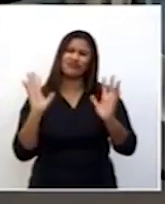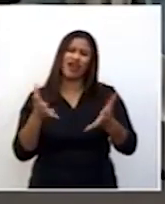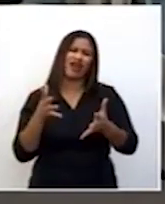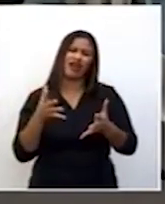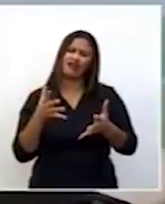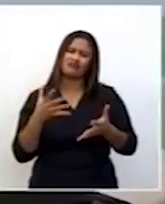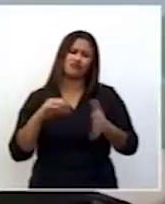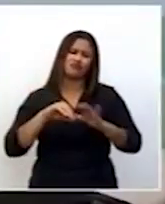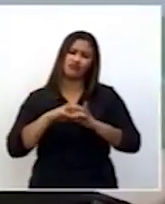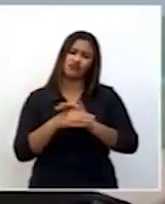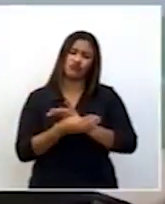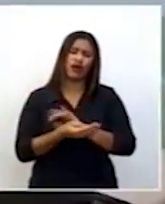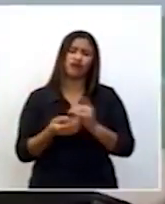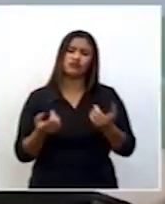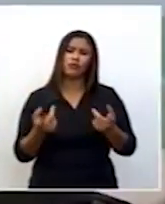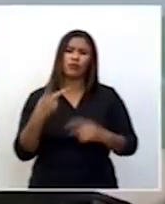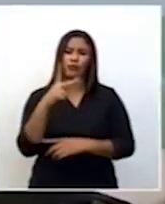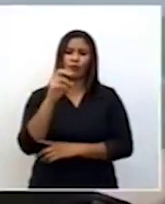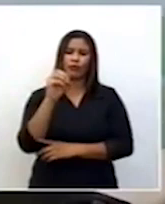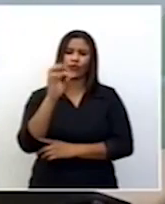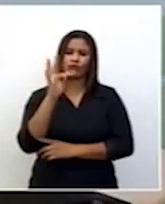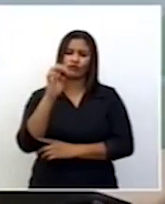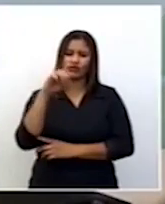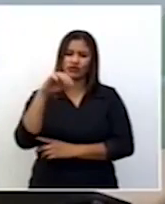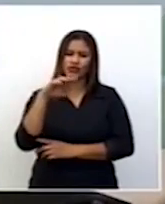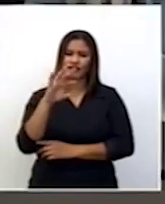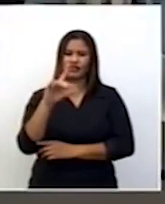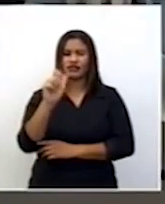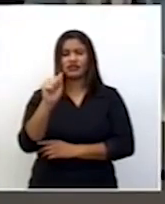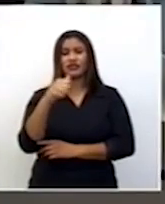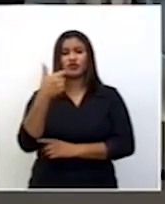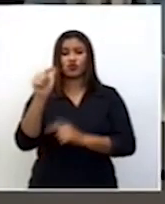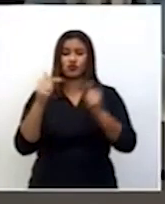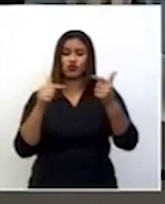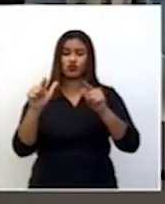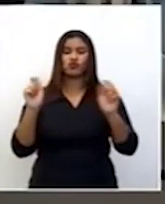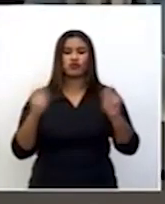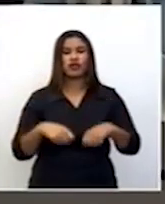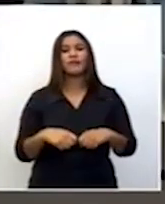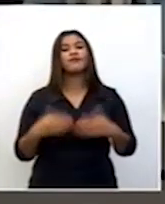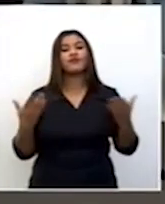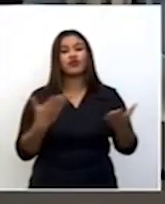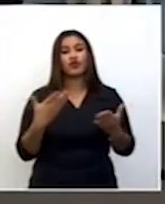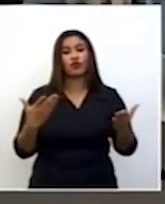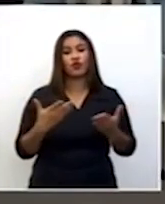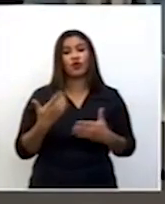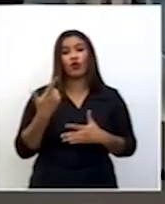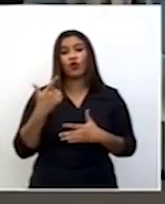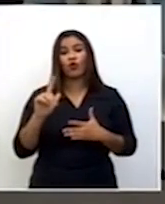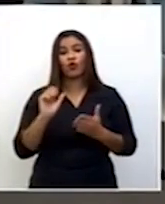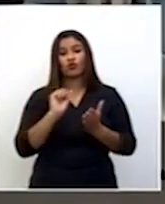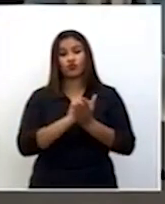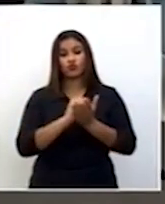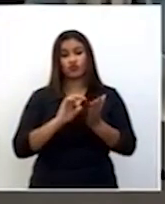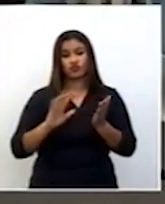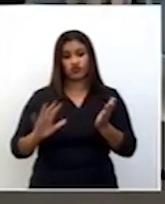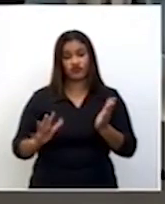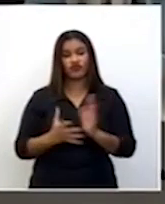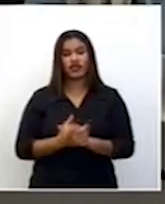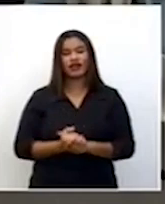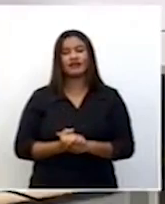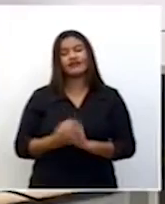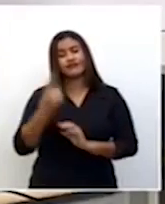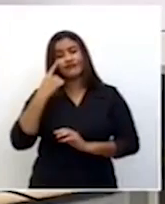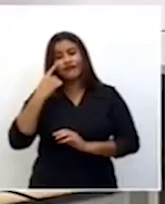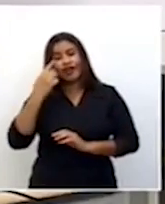nenhuma novidade aí para a primeira série do ensino médio. Beleza? Vamos para mais um exercício então para ver se eles conseguiram entender? Bora lá. Então, nesse